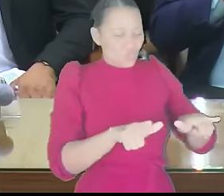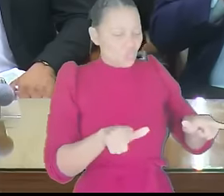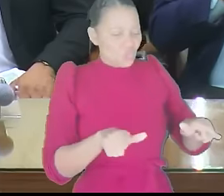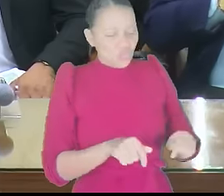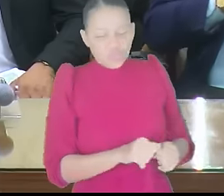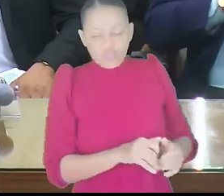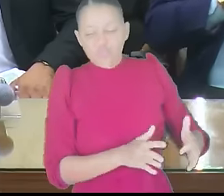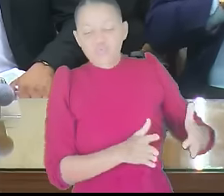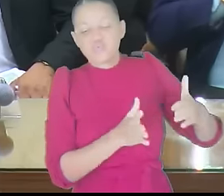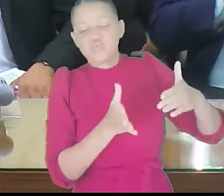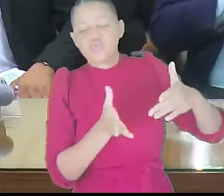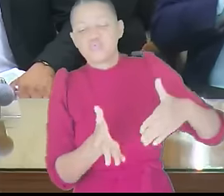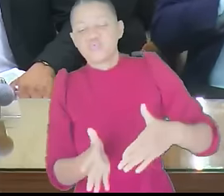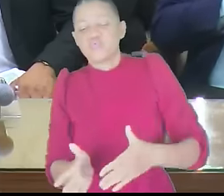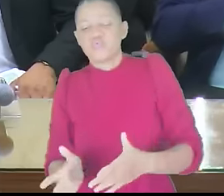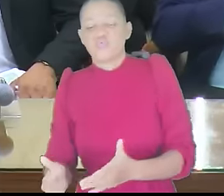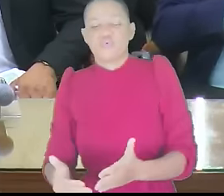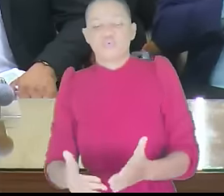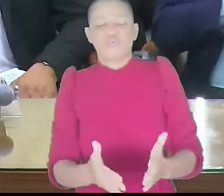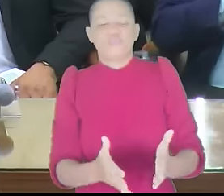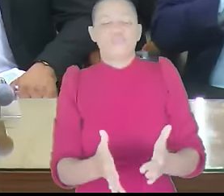os riachos caem nos rios maiores,